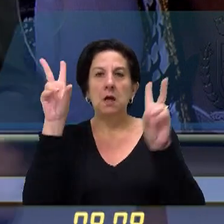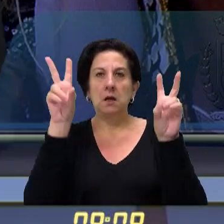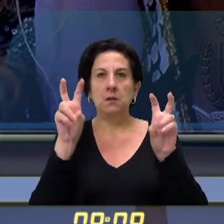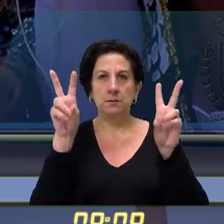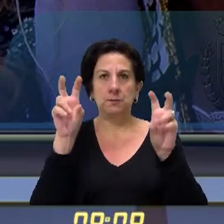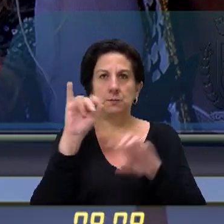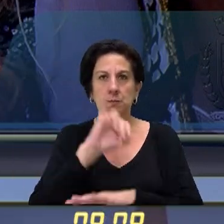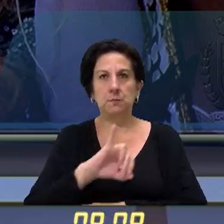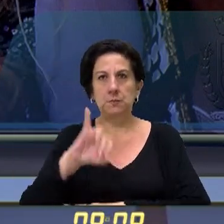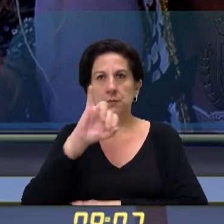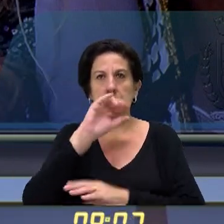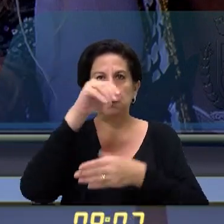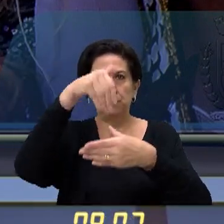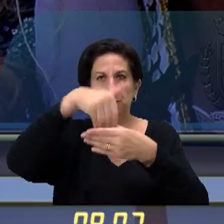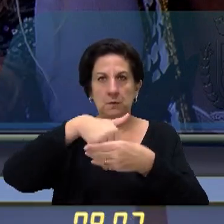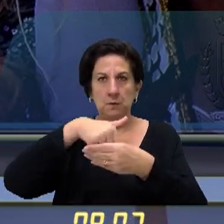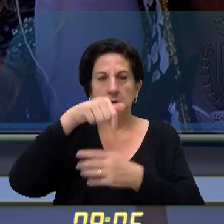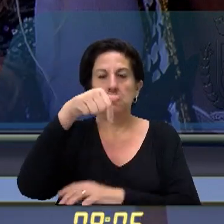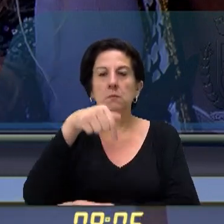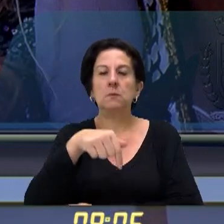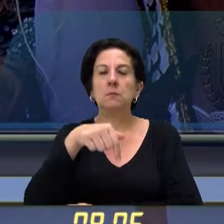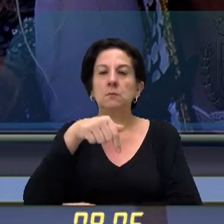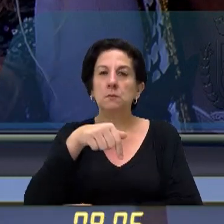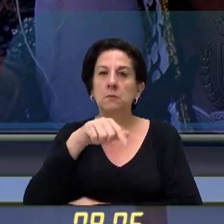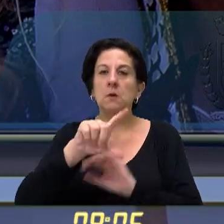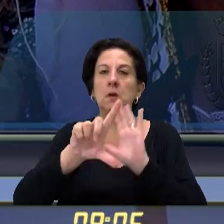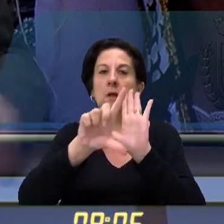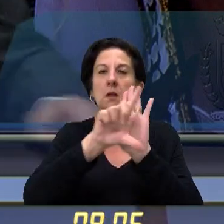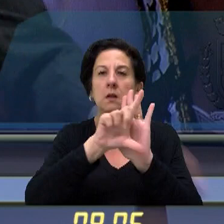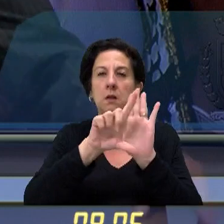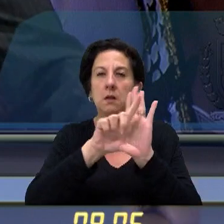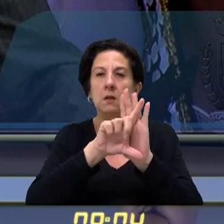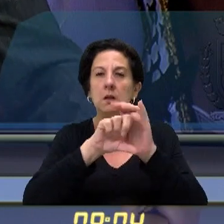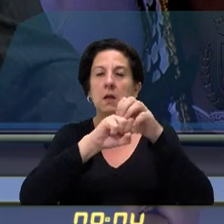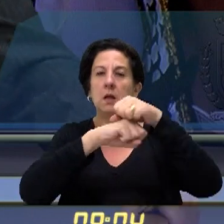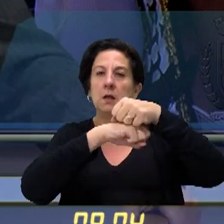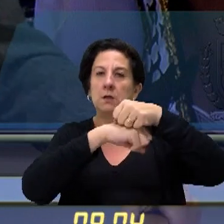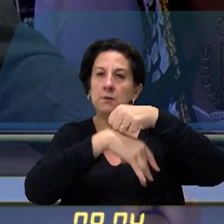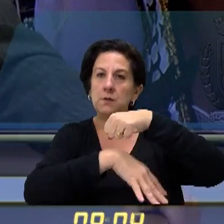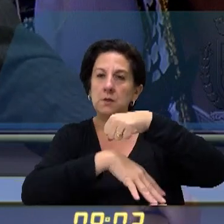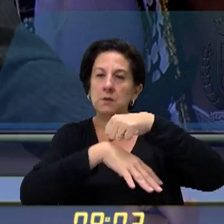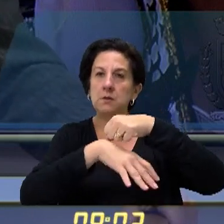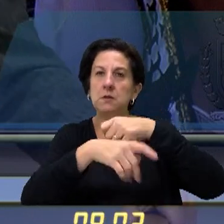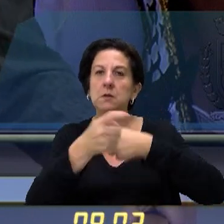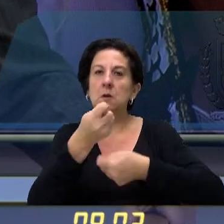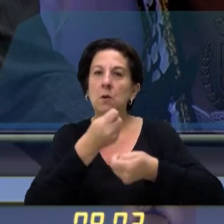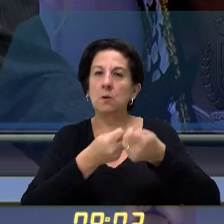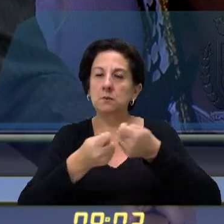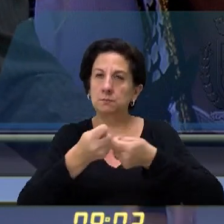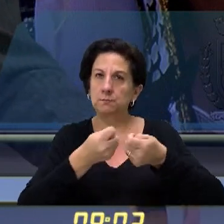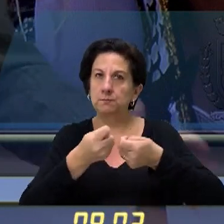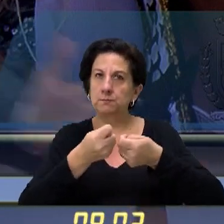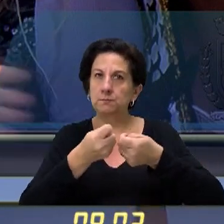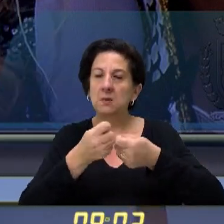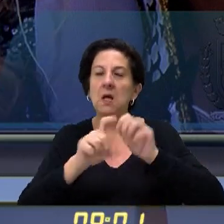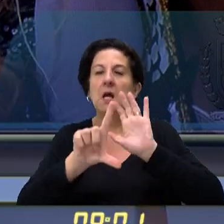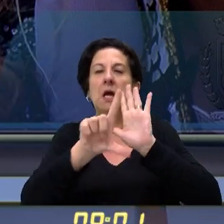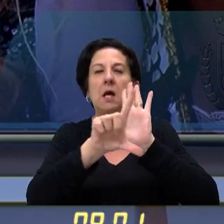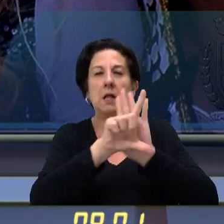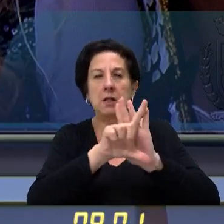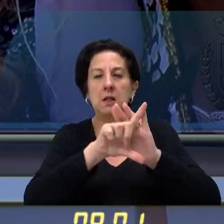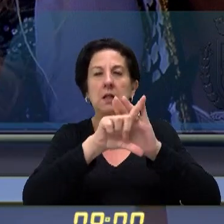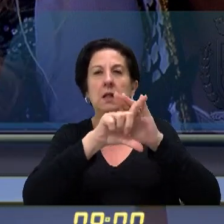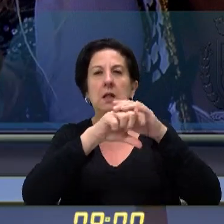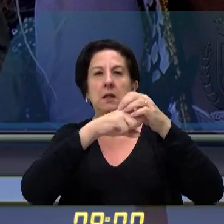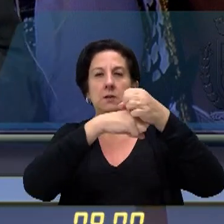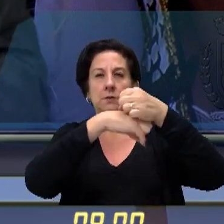muito importante, nós votamos aqui a Lei de Diretrizes Orçamentárias. A Lei de Diretrizes Orçamentárias,